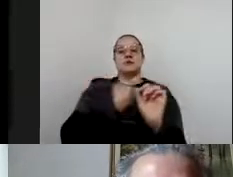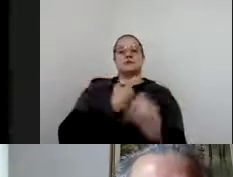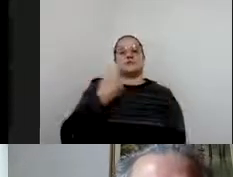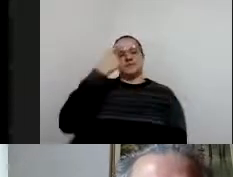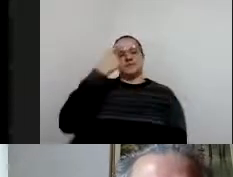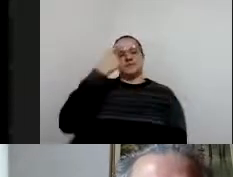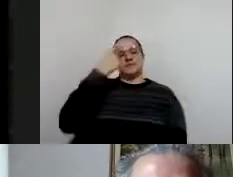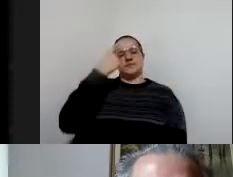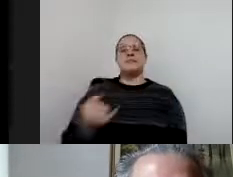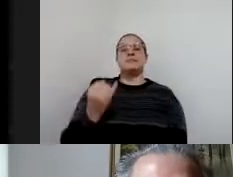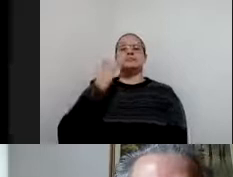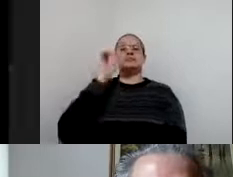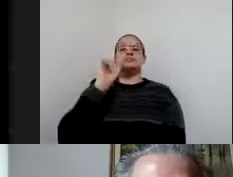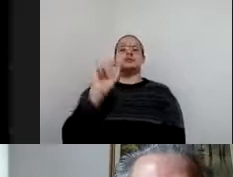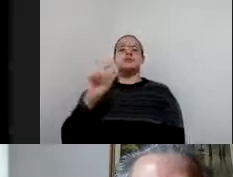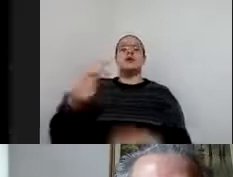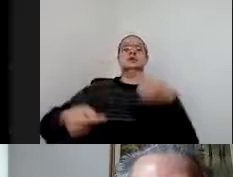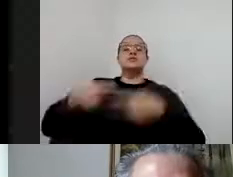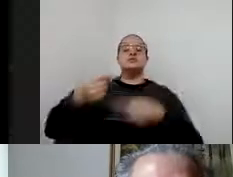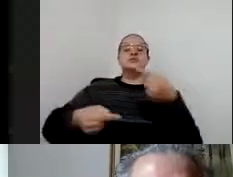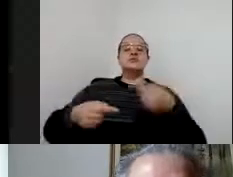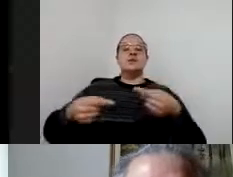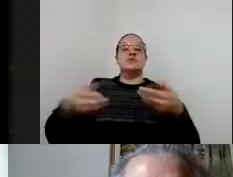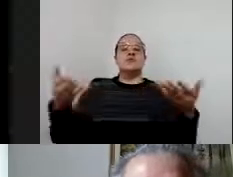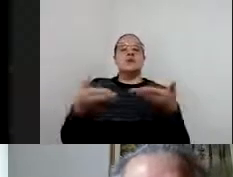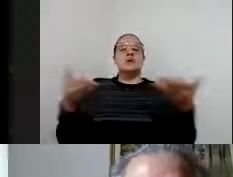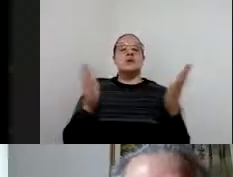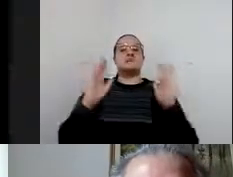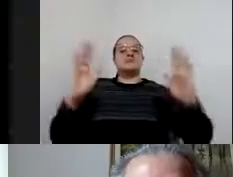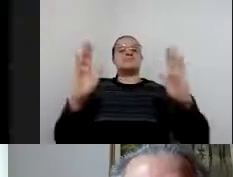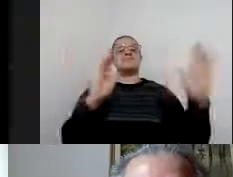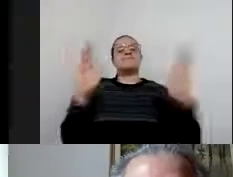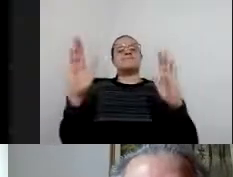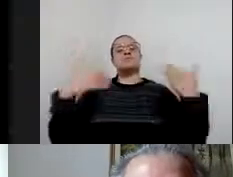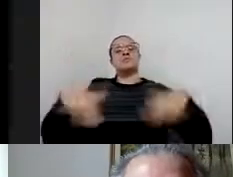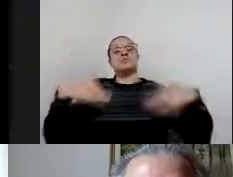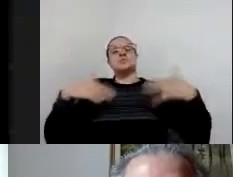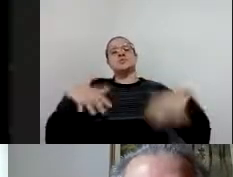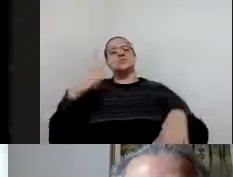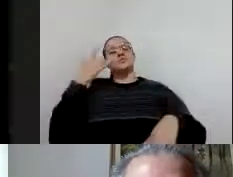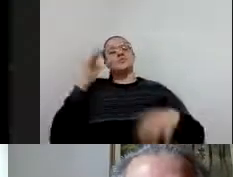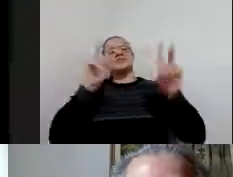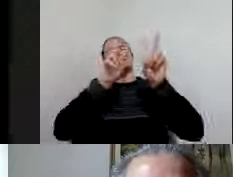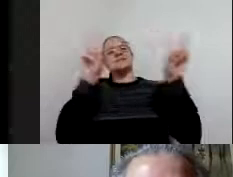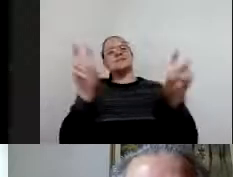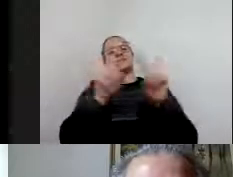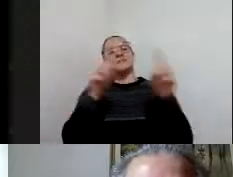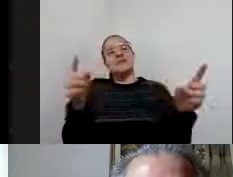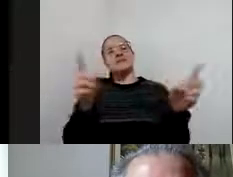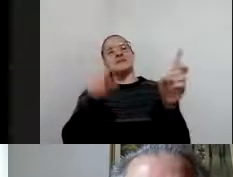de uma discussão política do momento atual. Ainda não definimos o melhor título para esse momento, mas será,